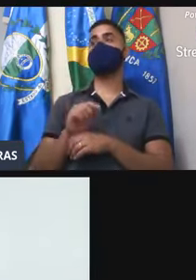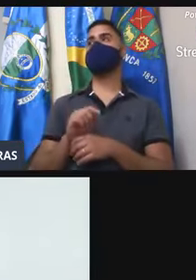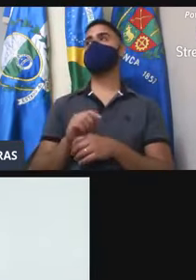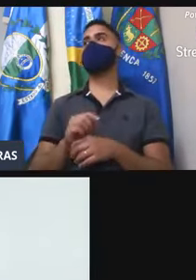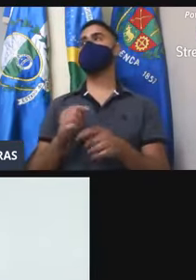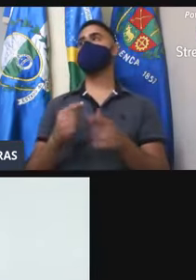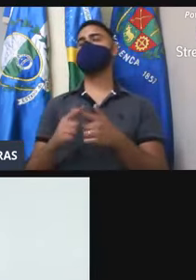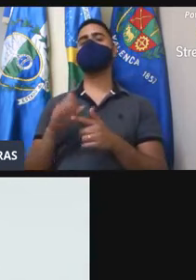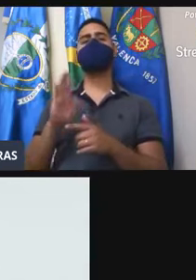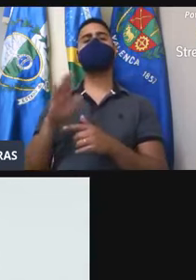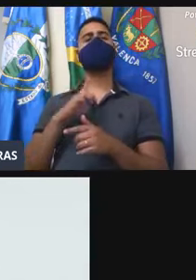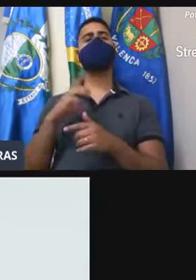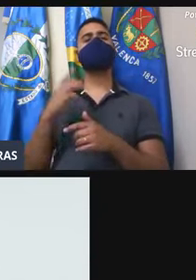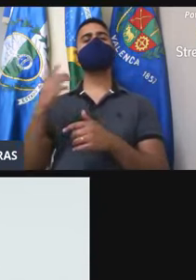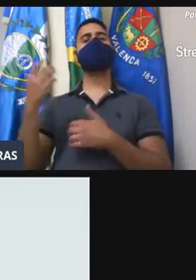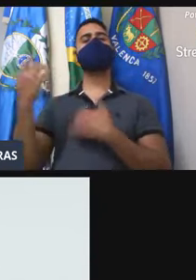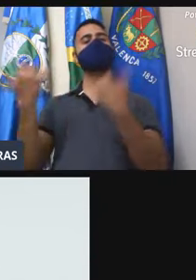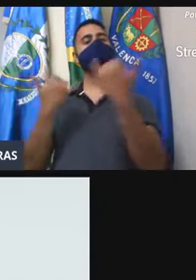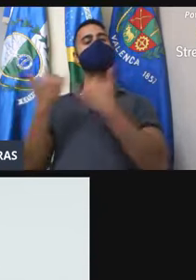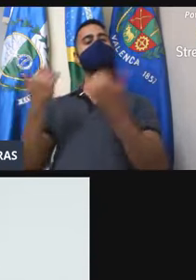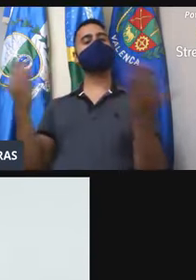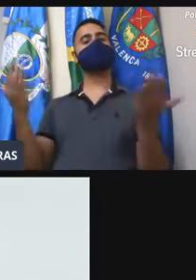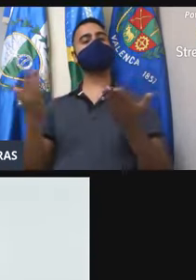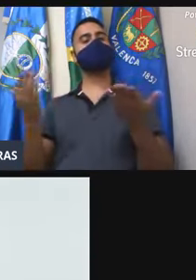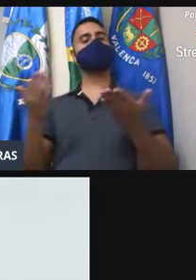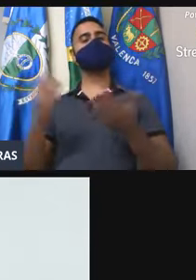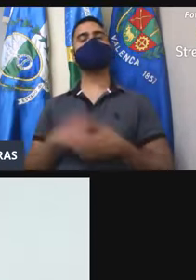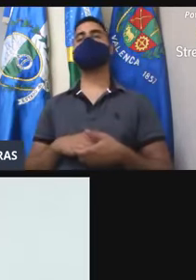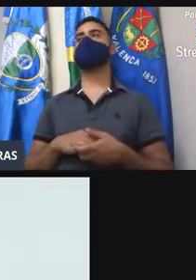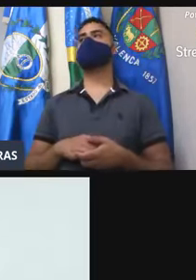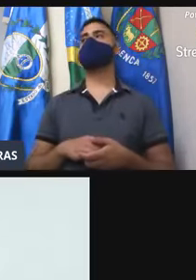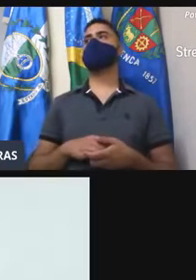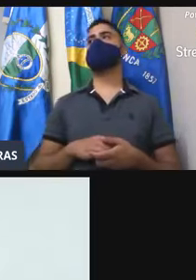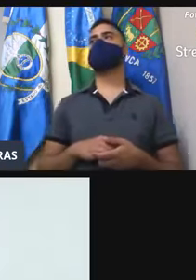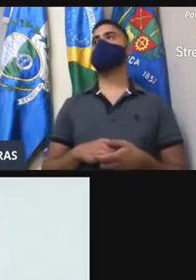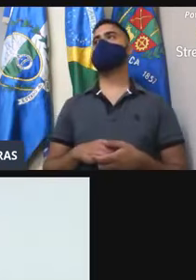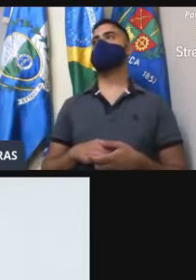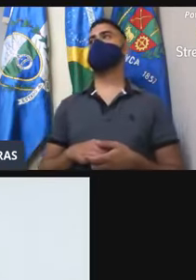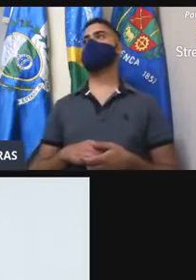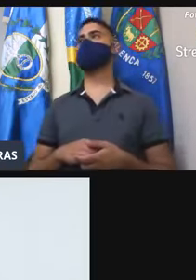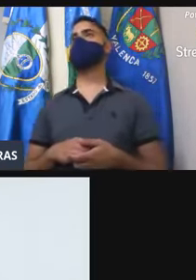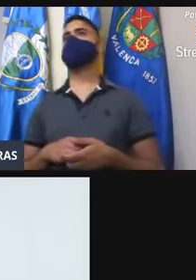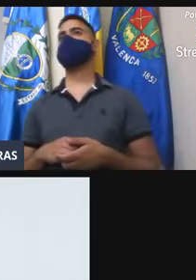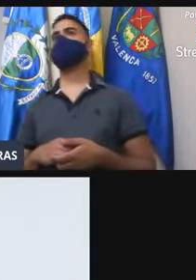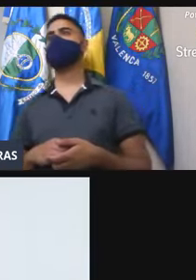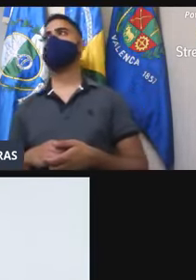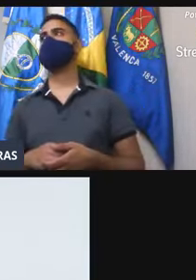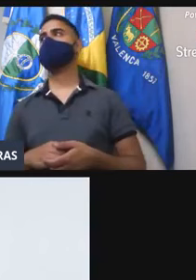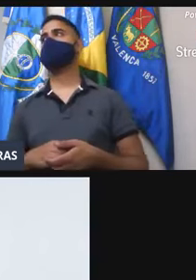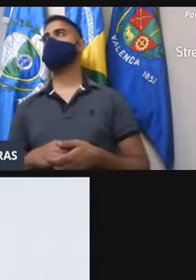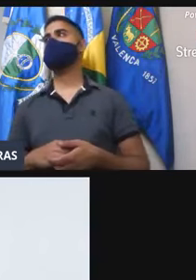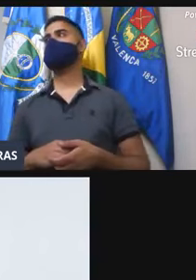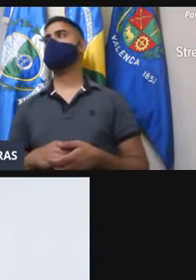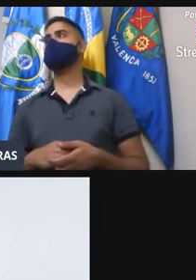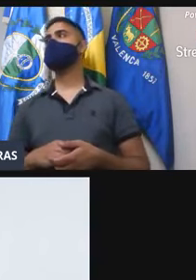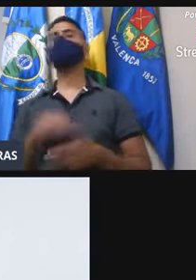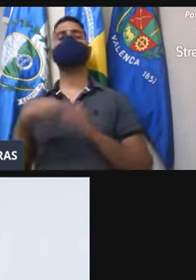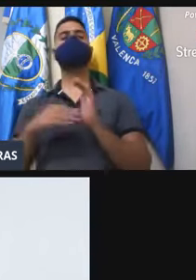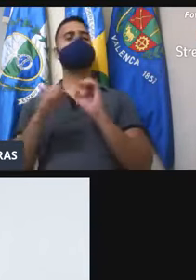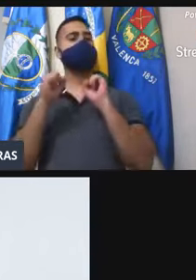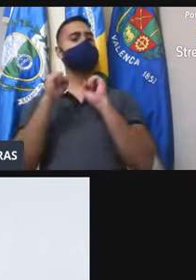fomos orientados no dia de hoje, né? O que a gente pode, o que a gente não pode, em relação à